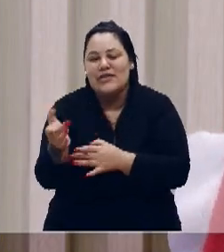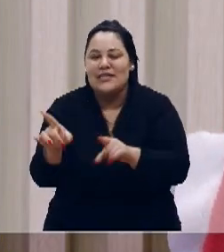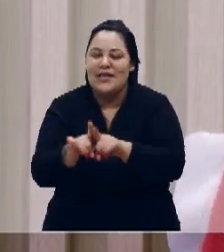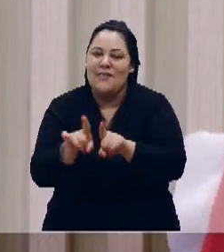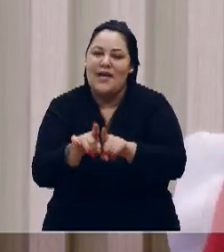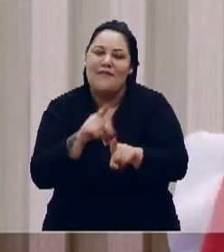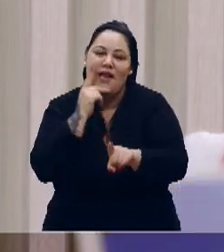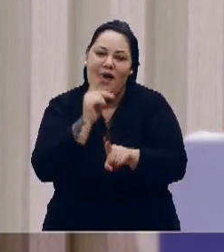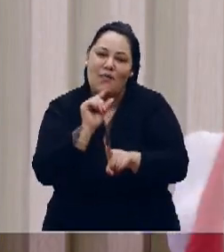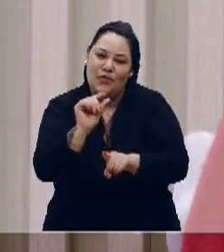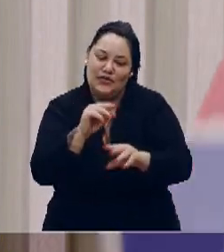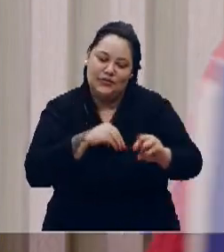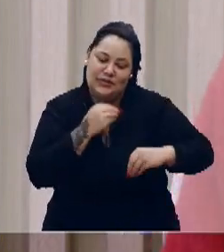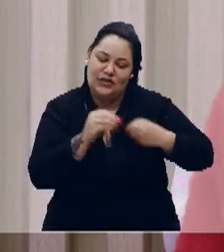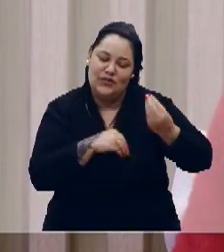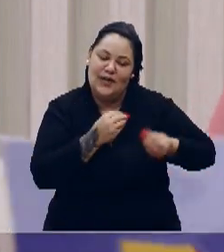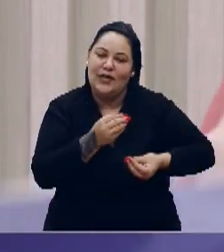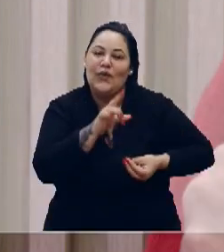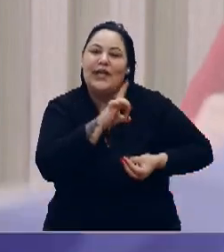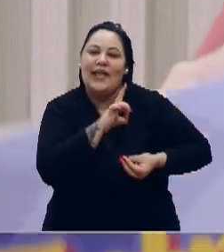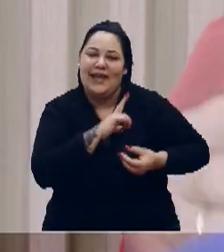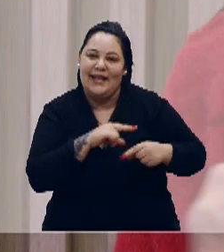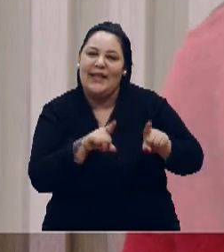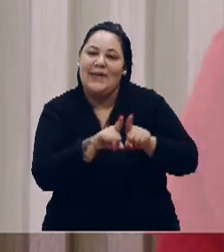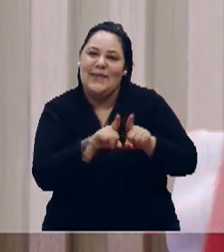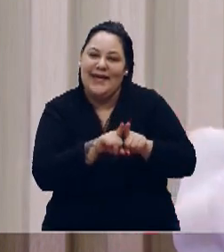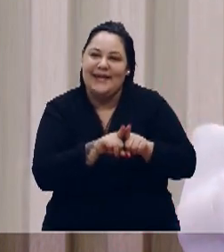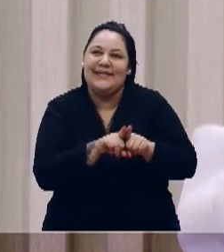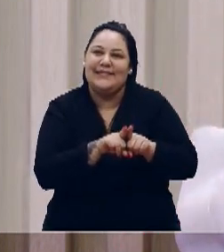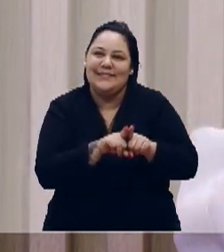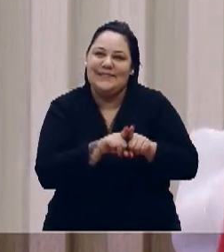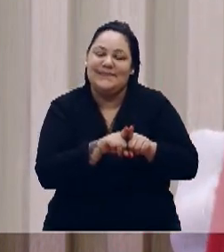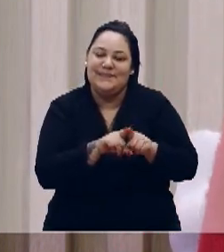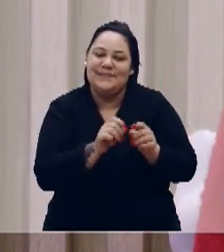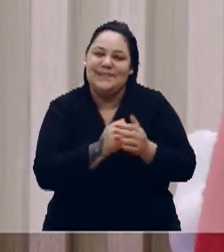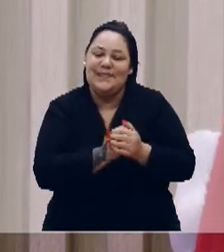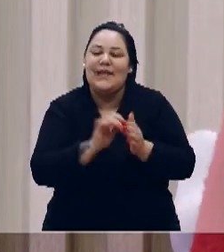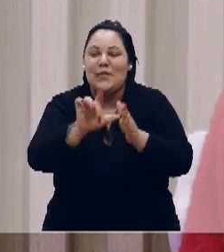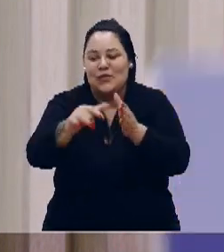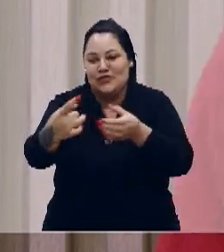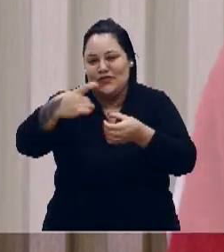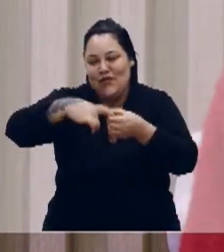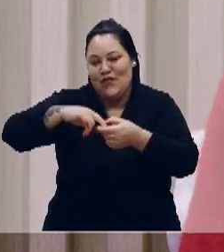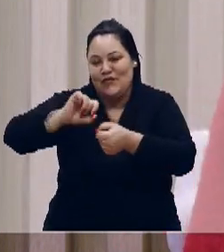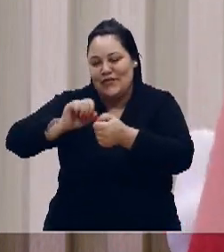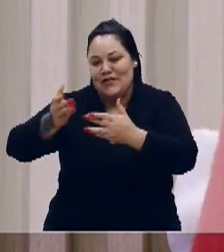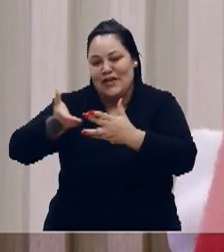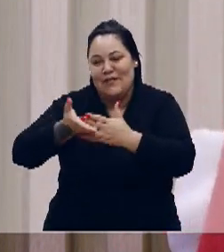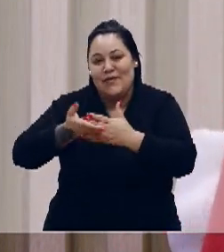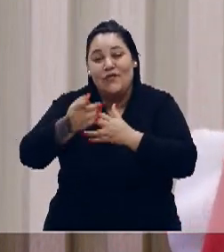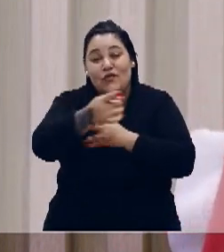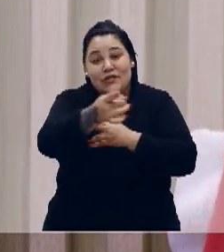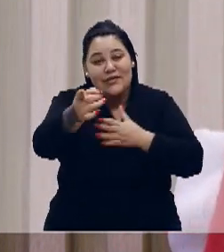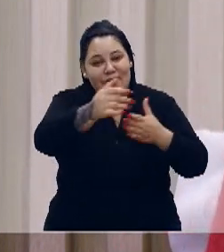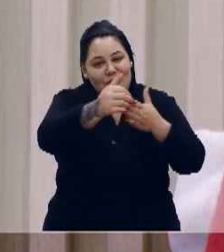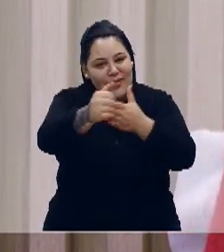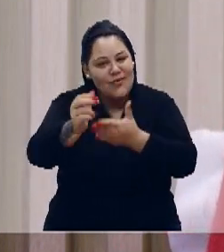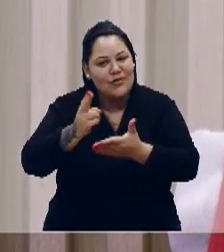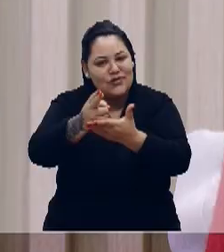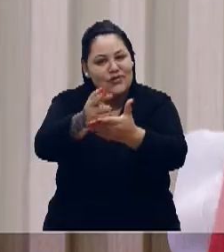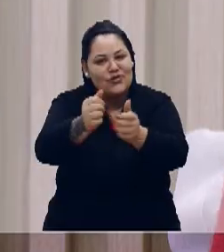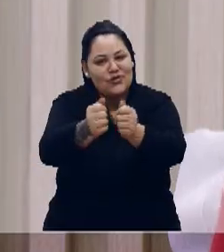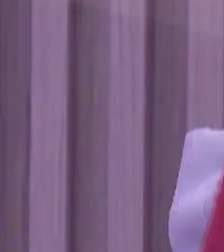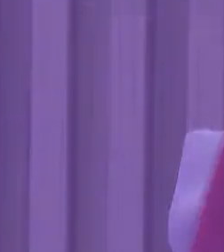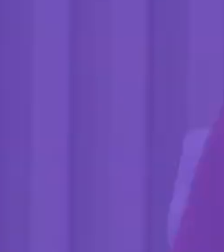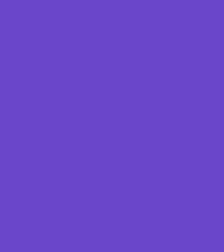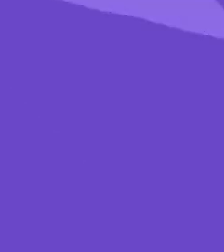sentimentos que a gente sente, né? Sentimentos que a gente sente. Eu continuo no... Mas de volta no próximo intervalo. Você que está nos assistindo, não sai daí. Nós voltamos em 1